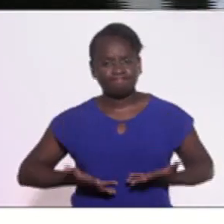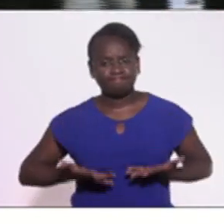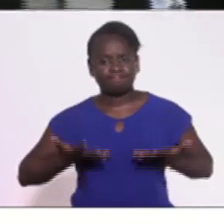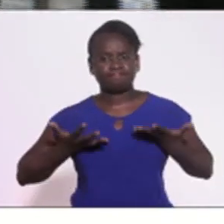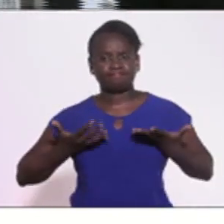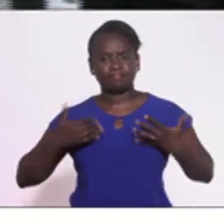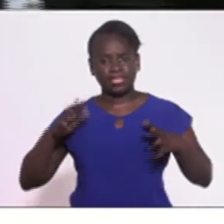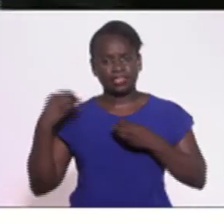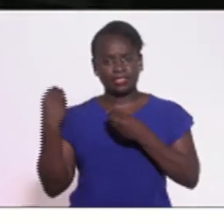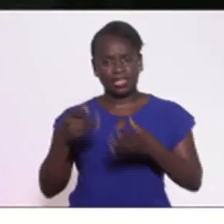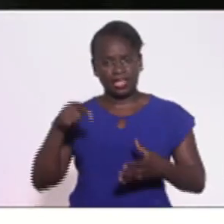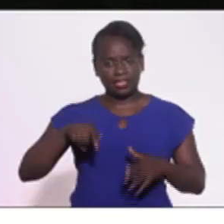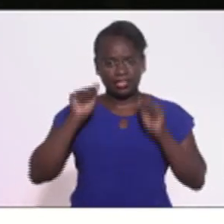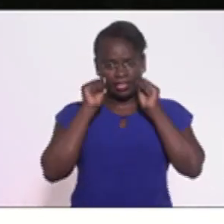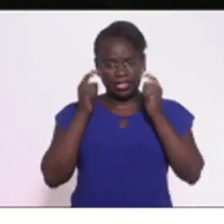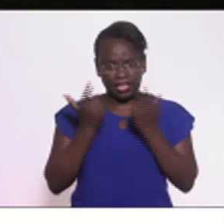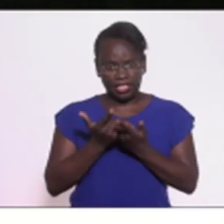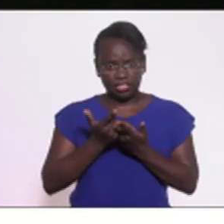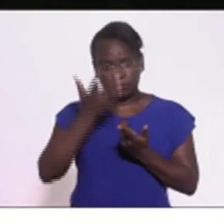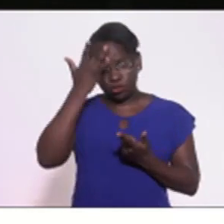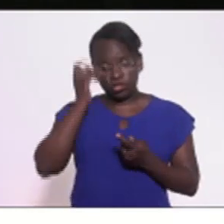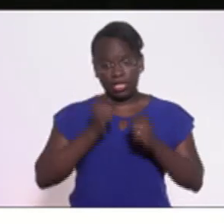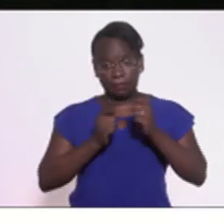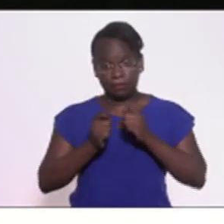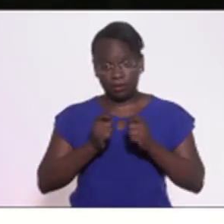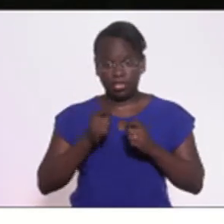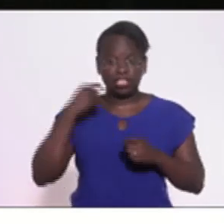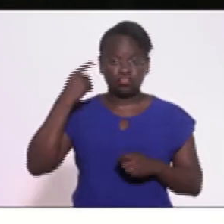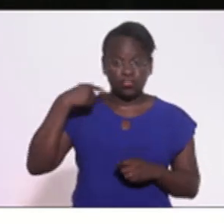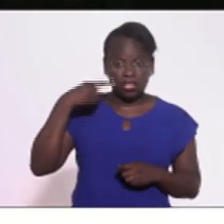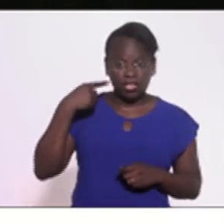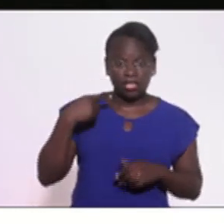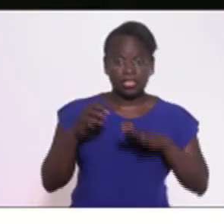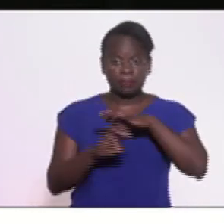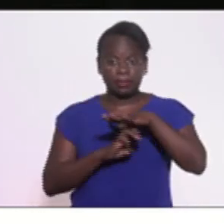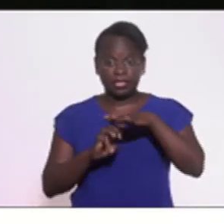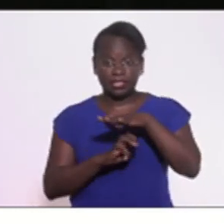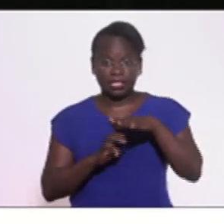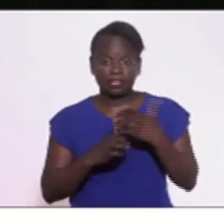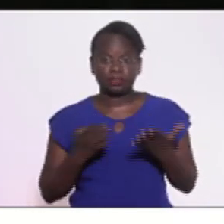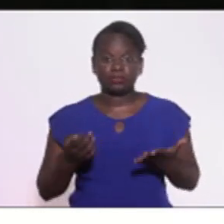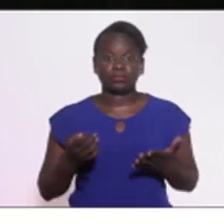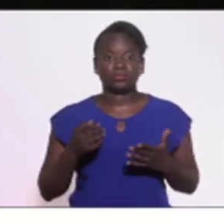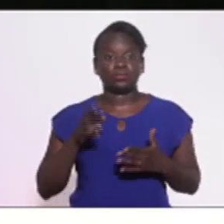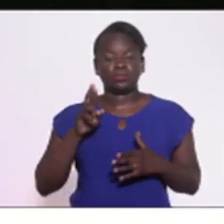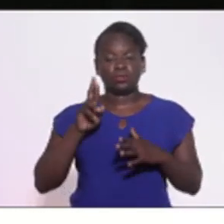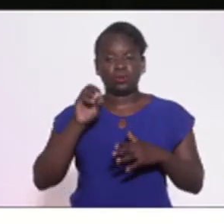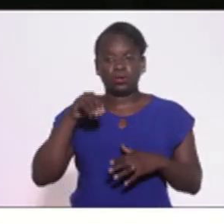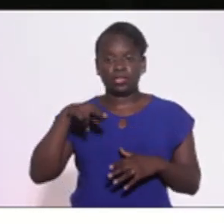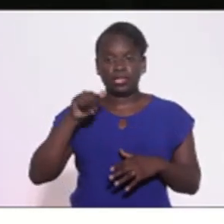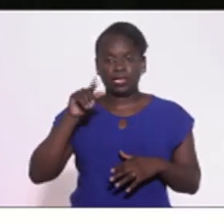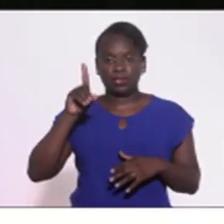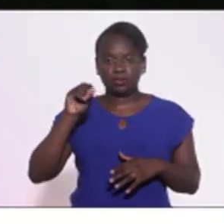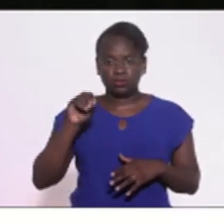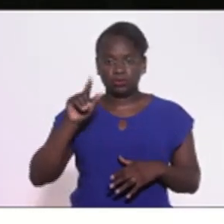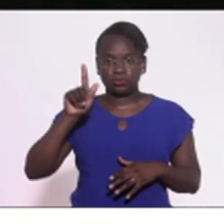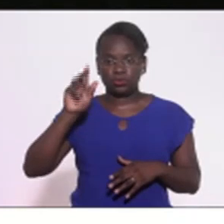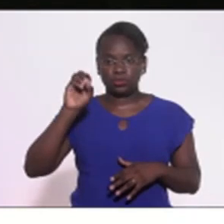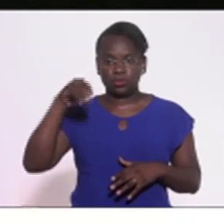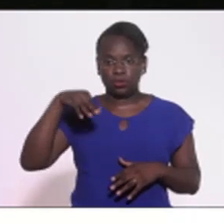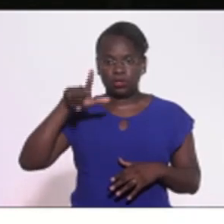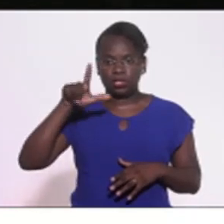oferecida por este parlamento ao jornalista, advogado e empresário Ronaldo Razan de Gonlewski.